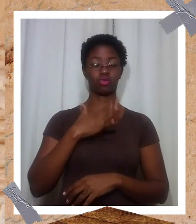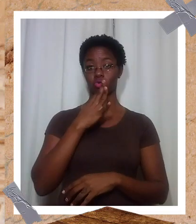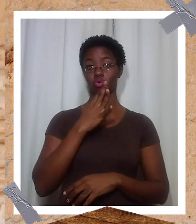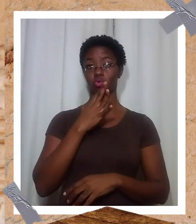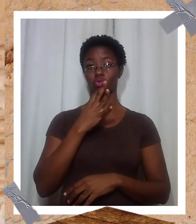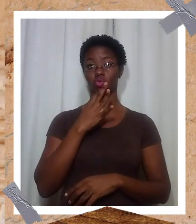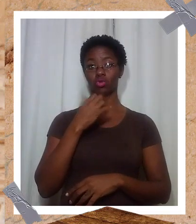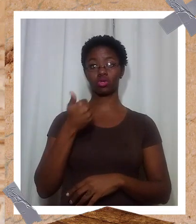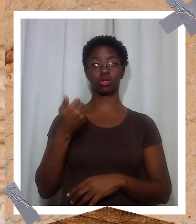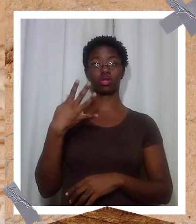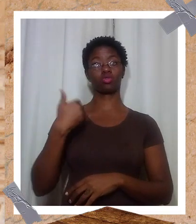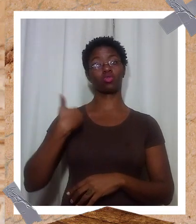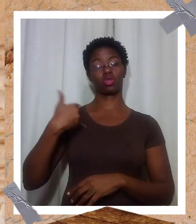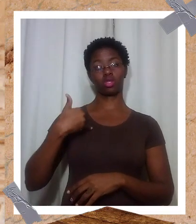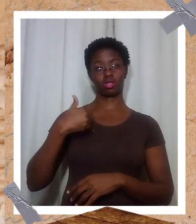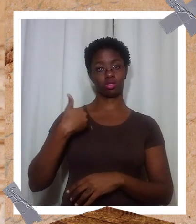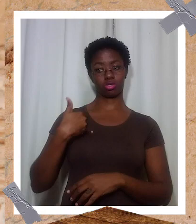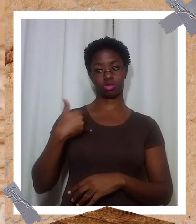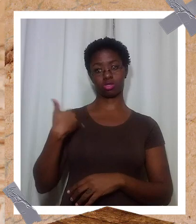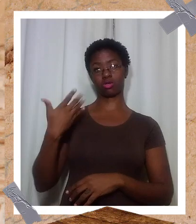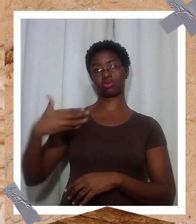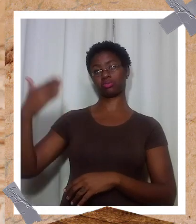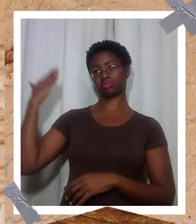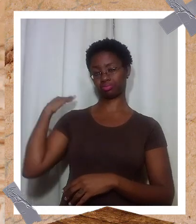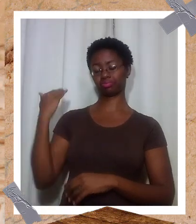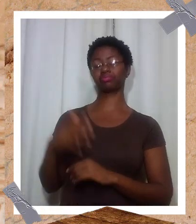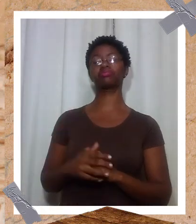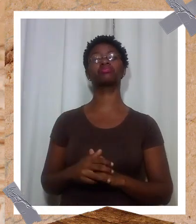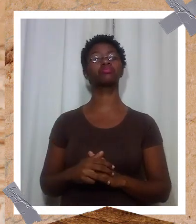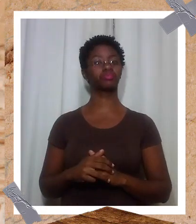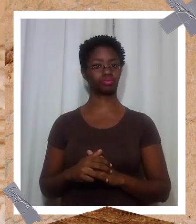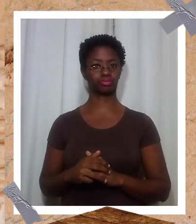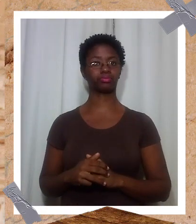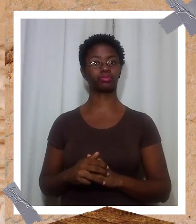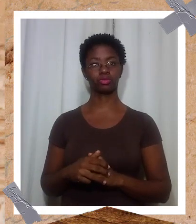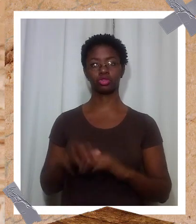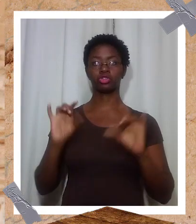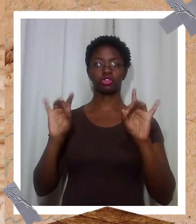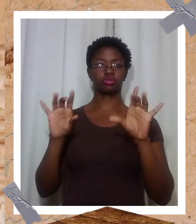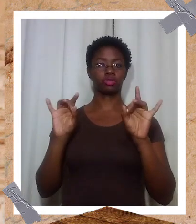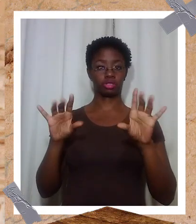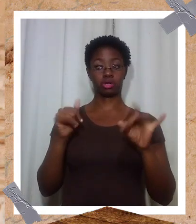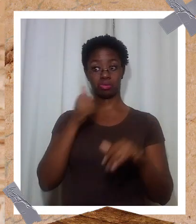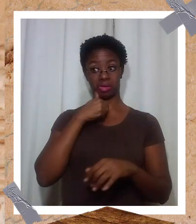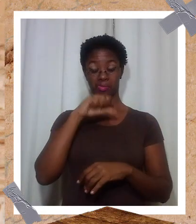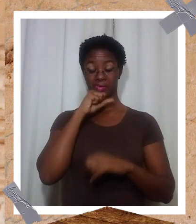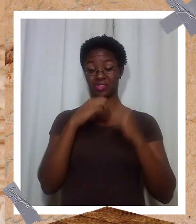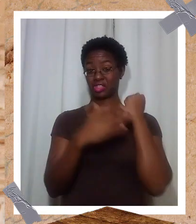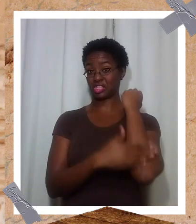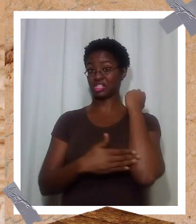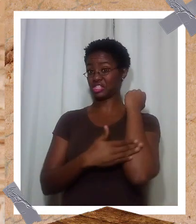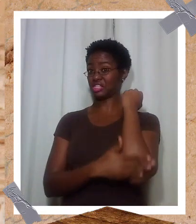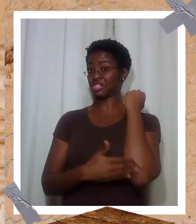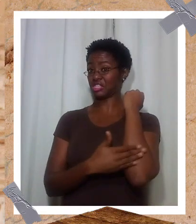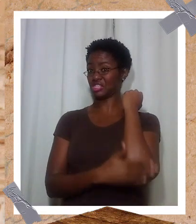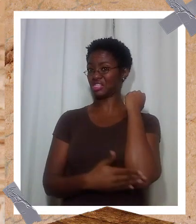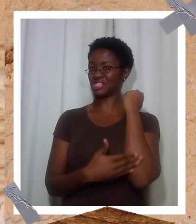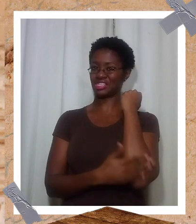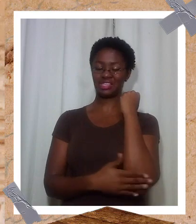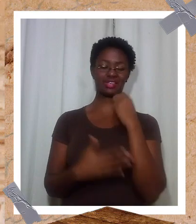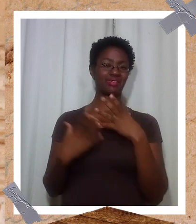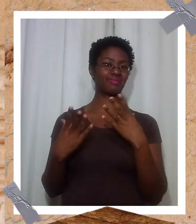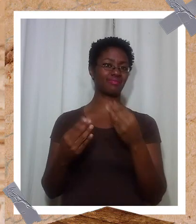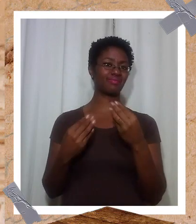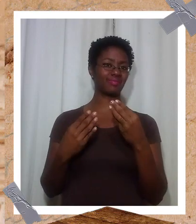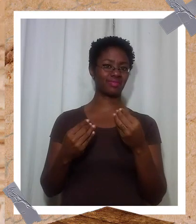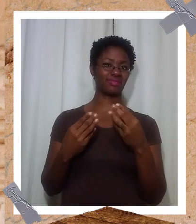com 14 anos de idade, né? Uma pessoa muito boa, especial. Minha mãe tinha um ciúme dela, que eu não sei o que ia